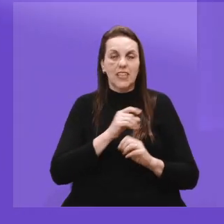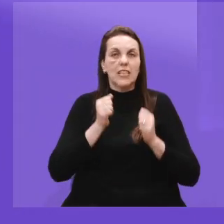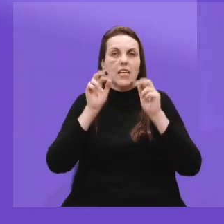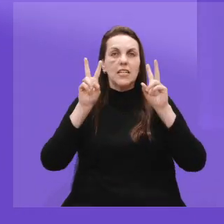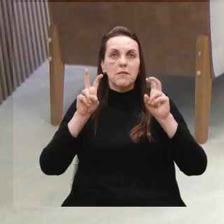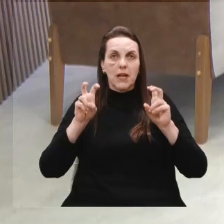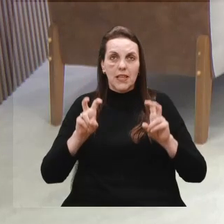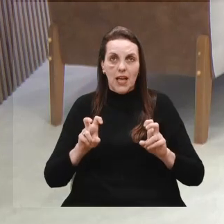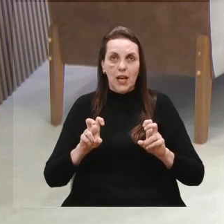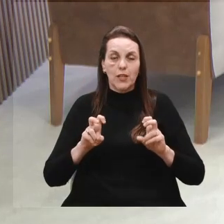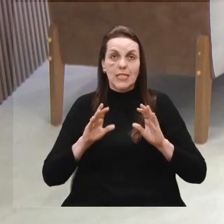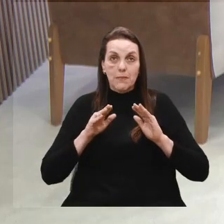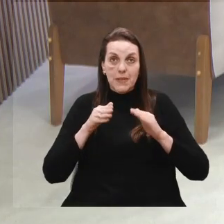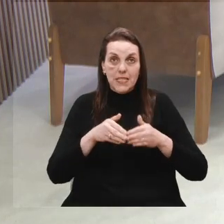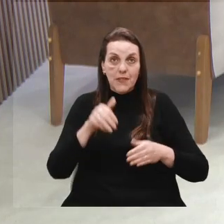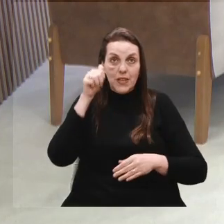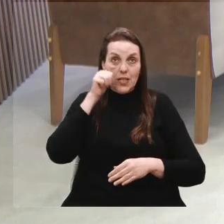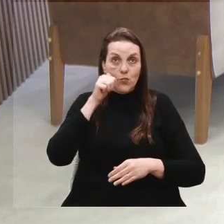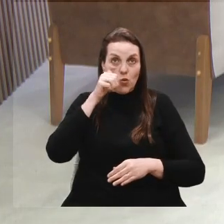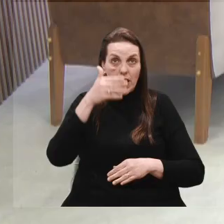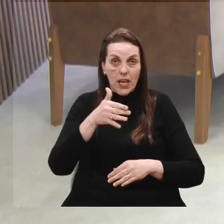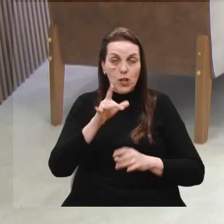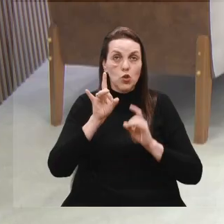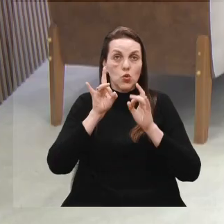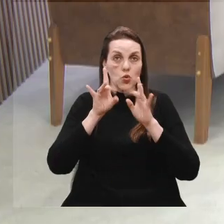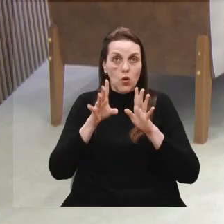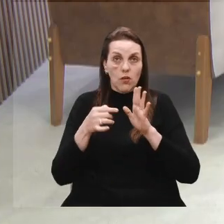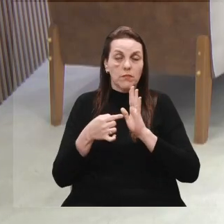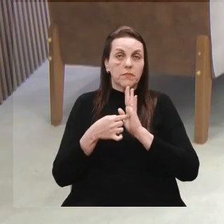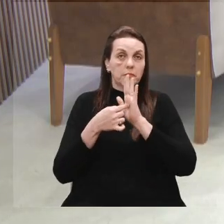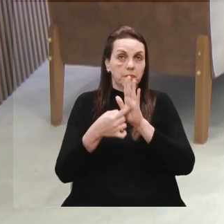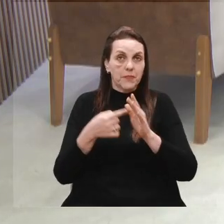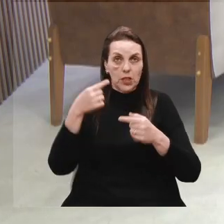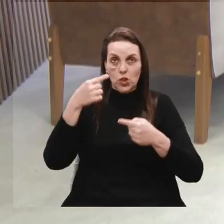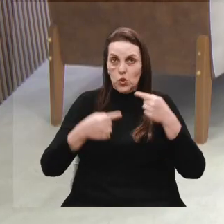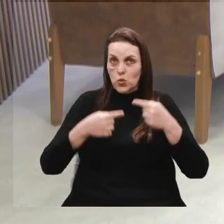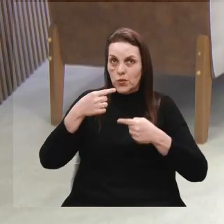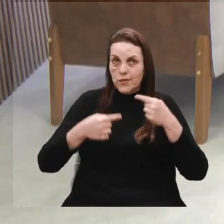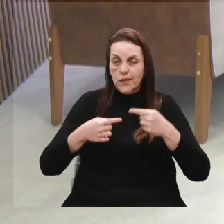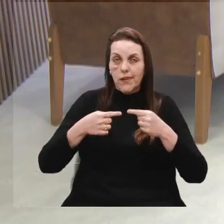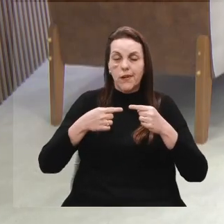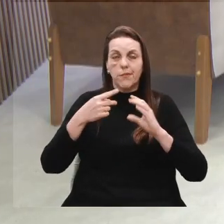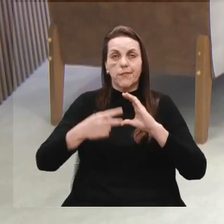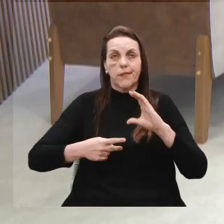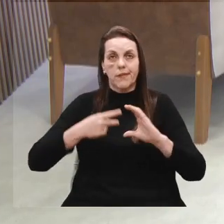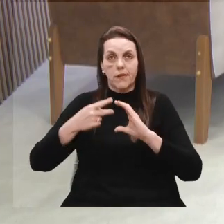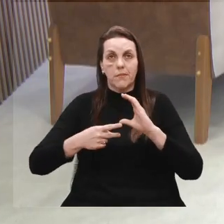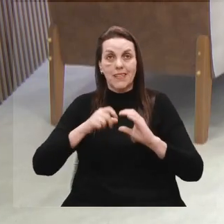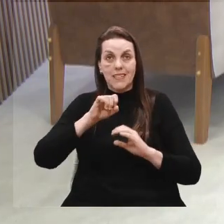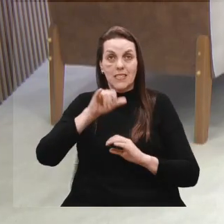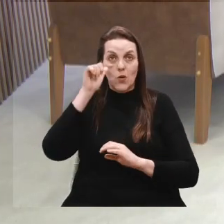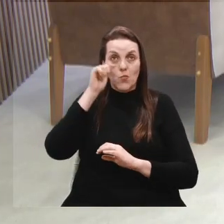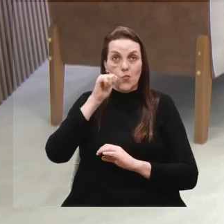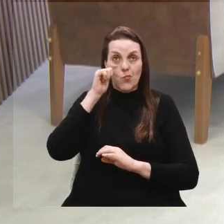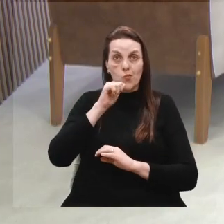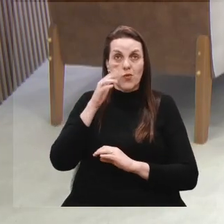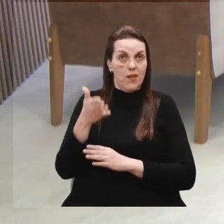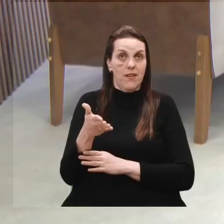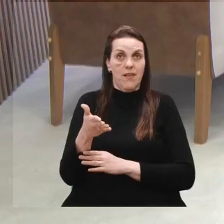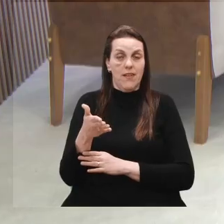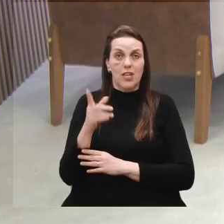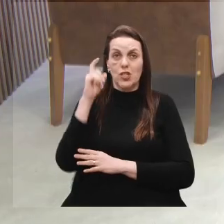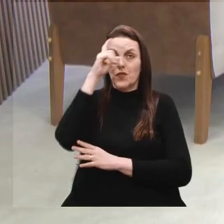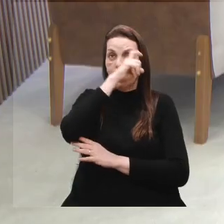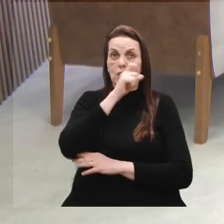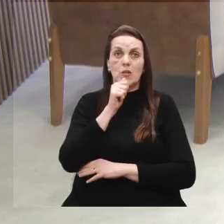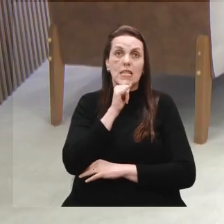das mulheres que só será trazido para a discussão no parlamento se for uma mulher. Muito dificilmente